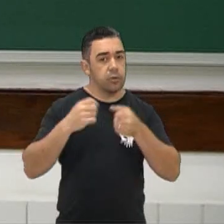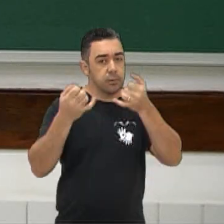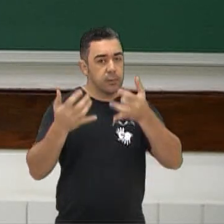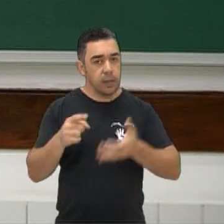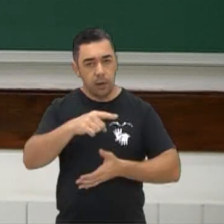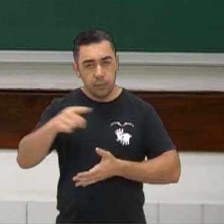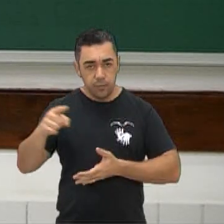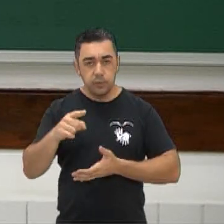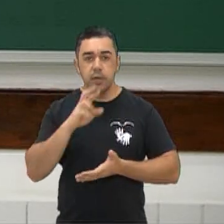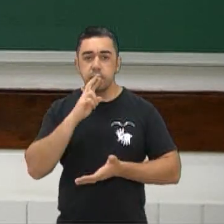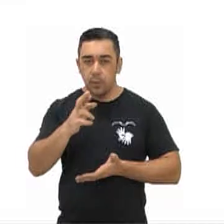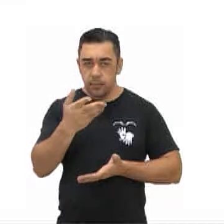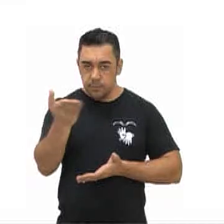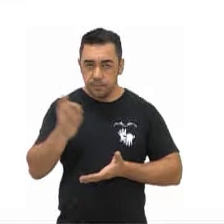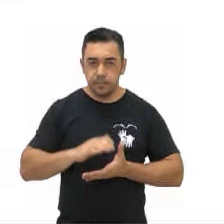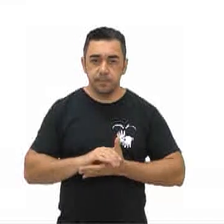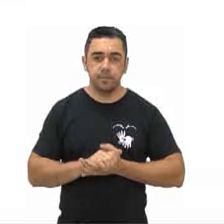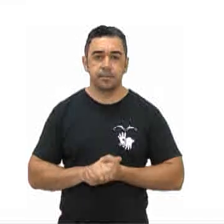comentando o gabarito com vocês.